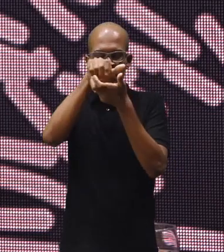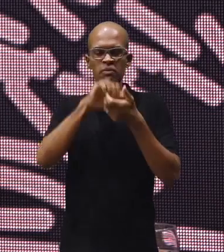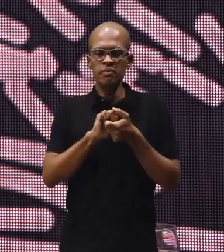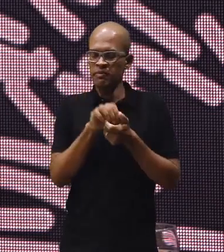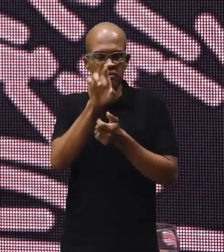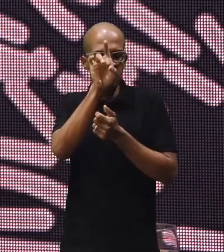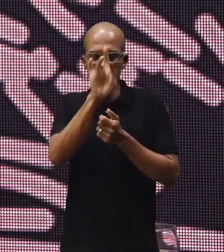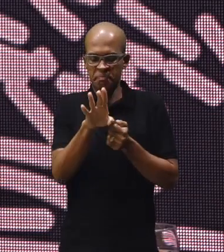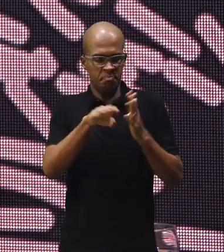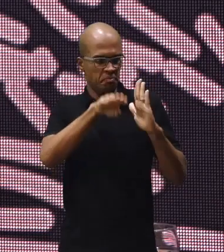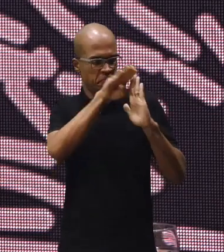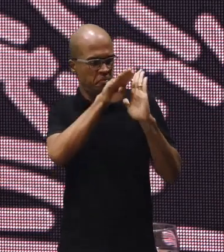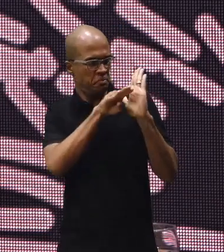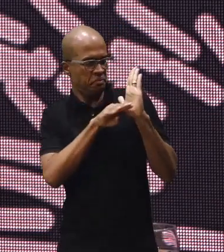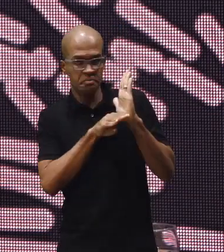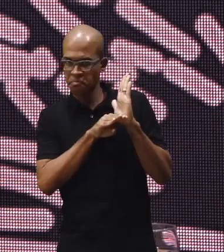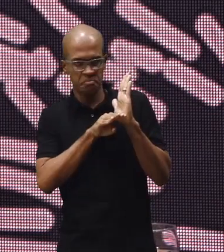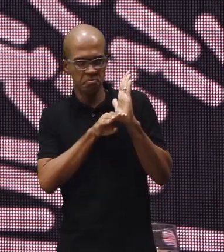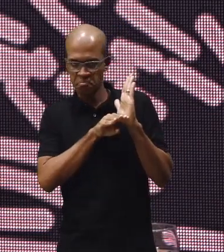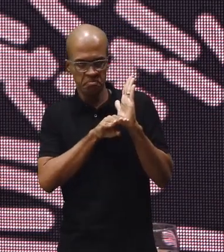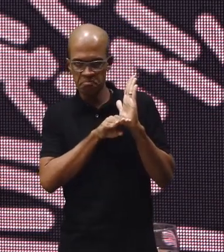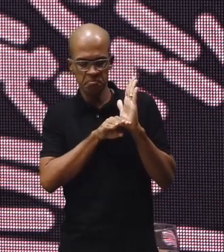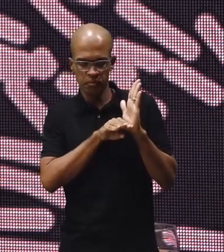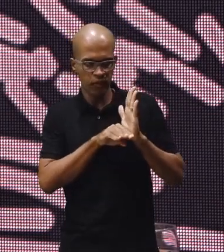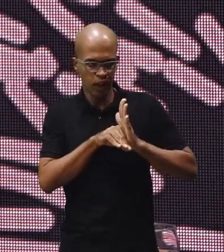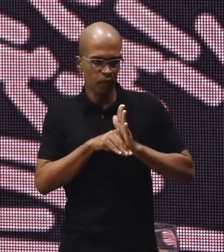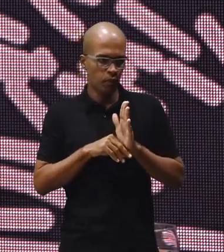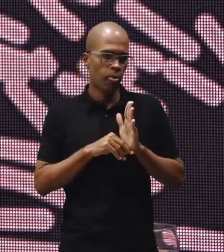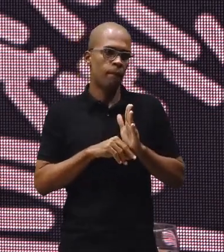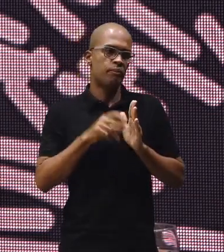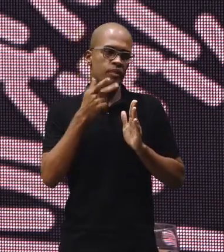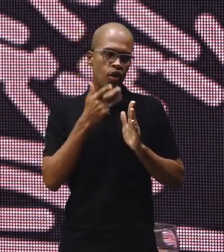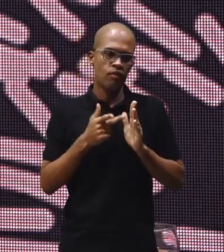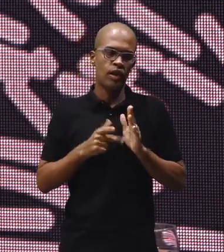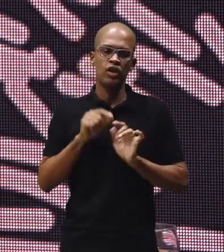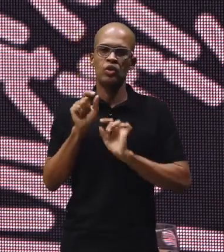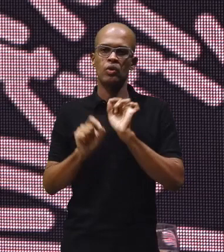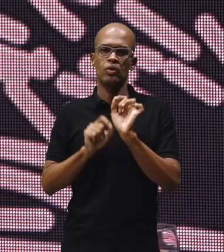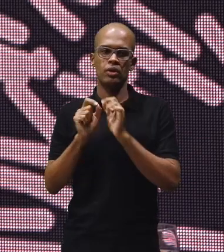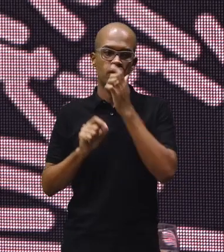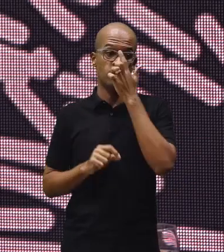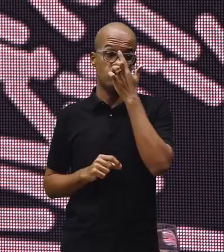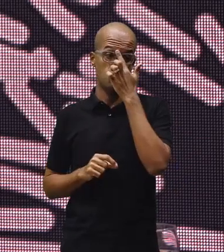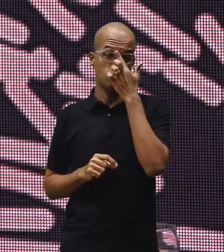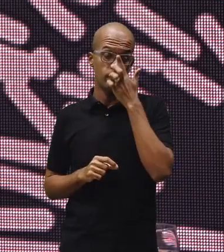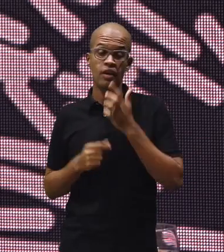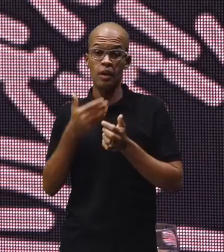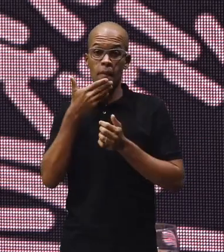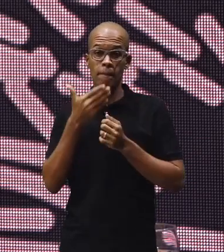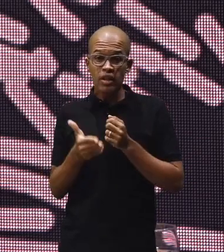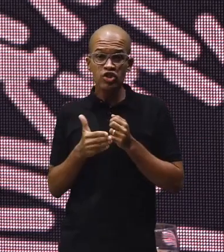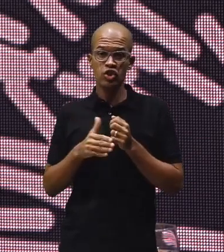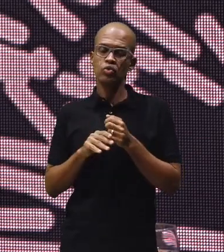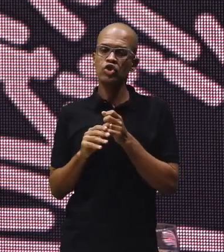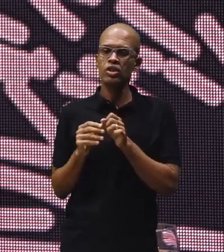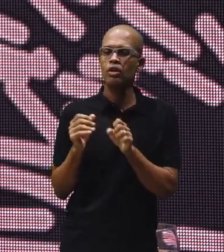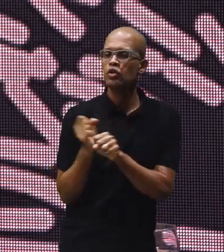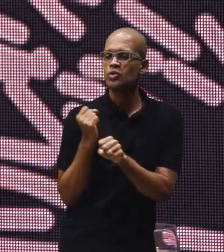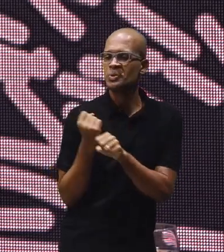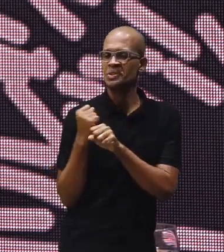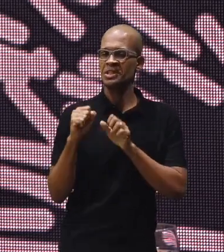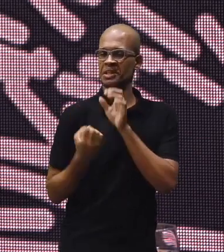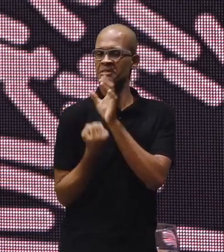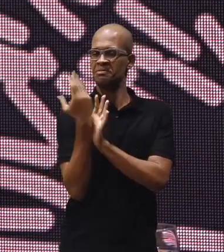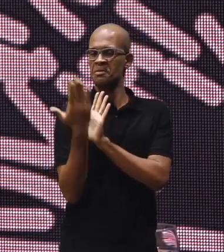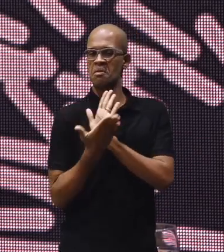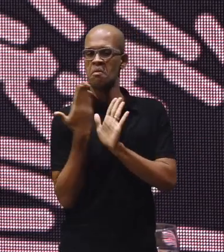não é só um manual, não vai garantir. Eu falo isso porque já fui muito atravessada também com esse pedido de construção, né, de um manual, e